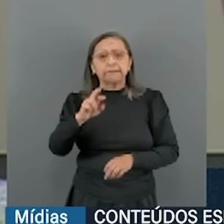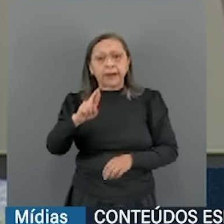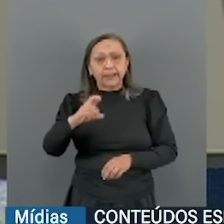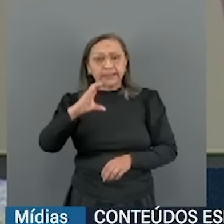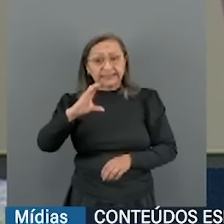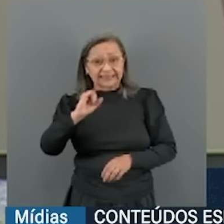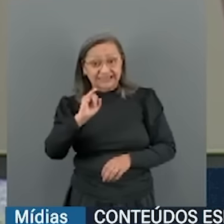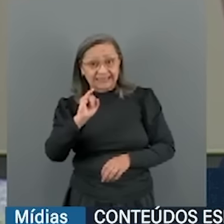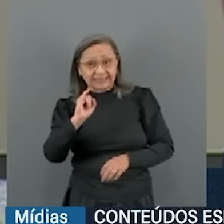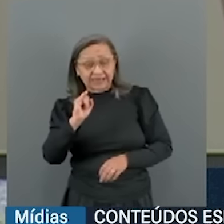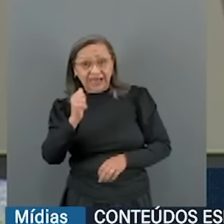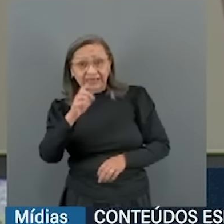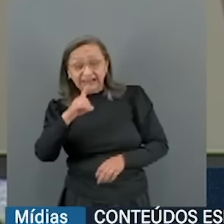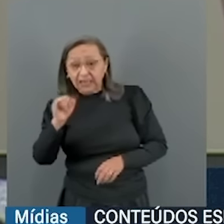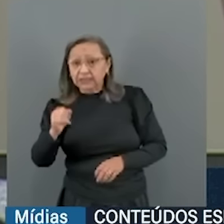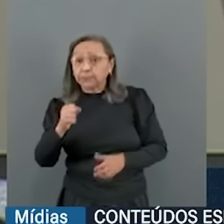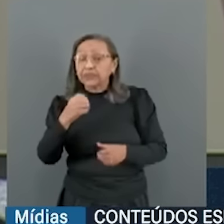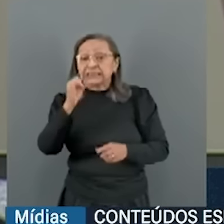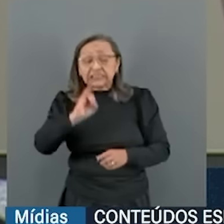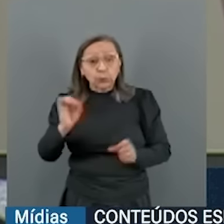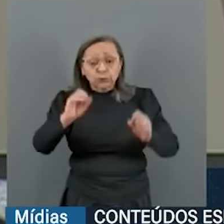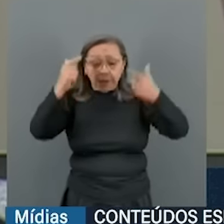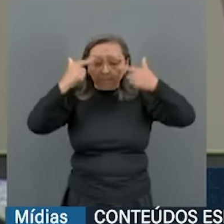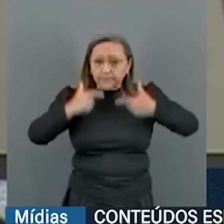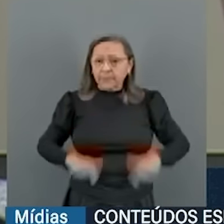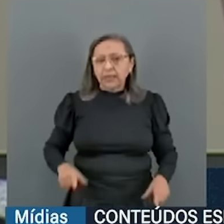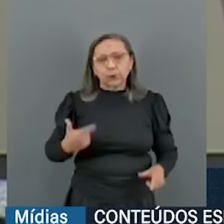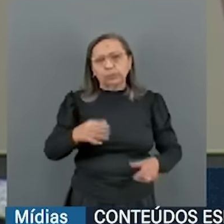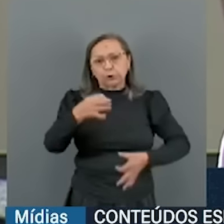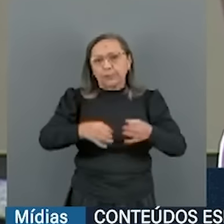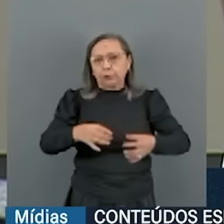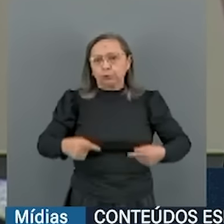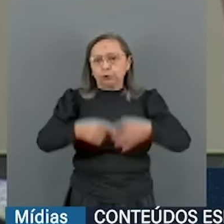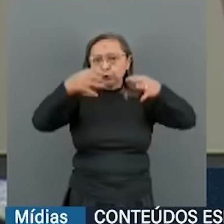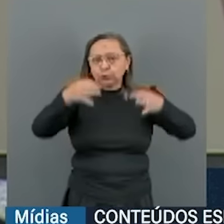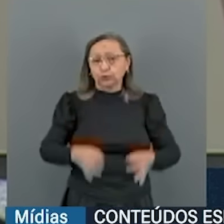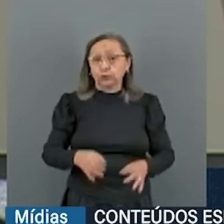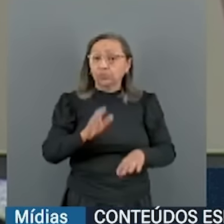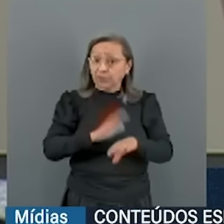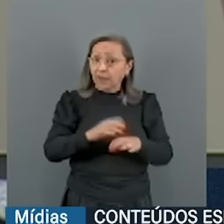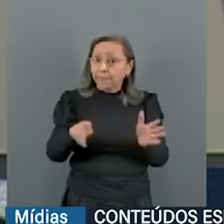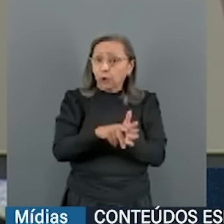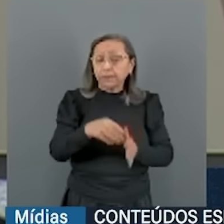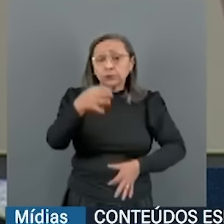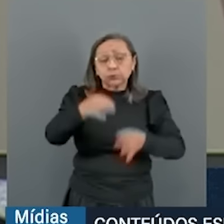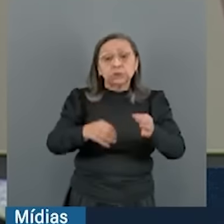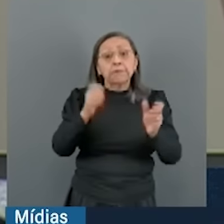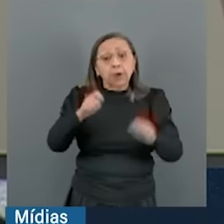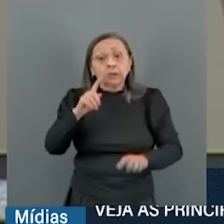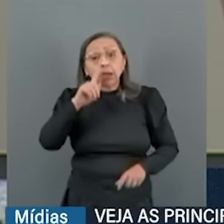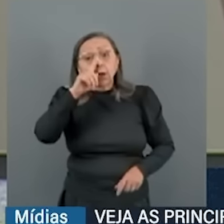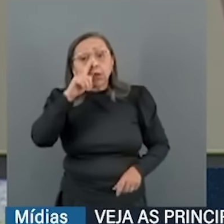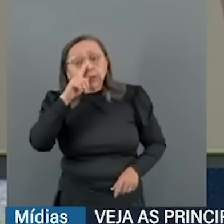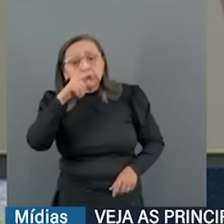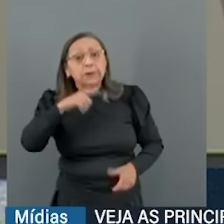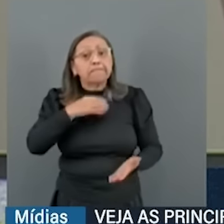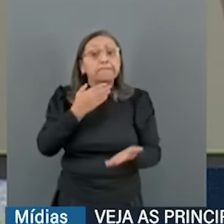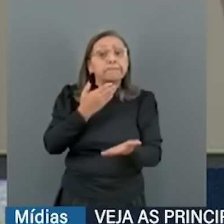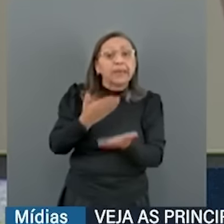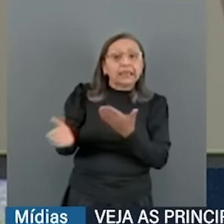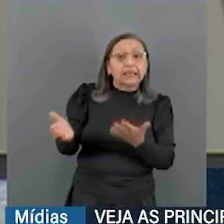imparcialidade, não haverá um julgamento justo e a própria justiça corre o risco de perder a